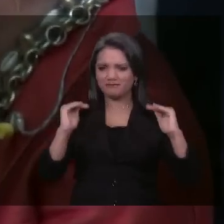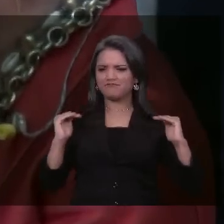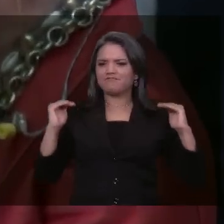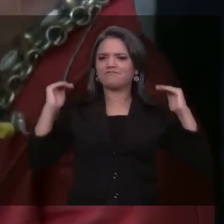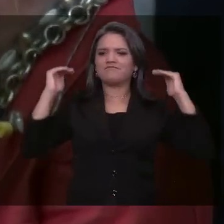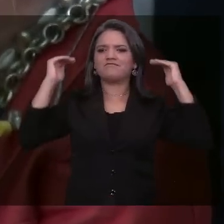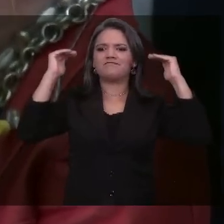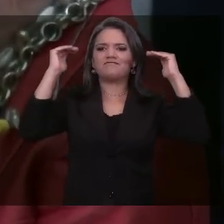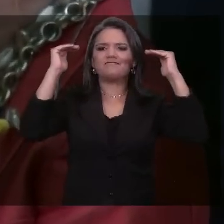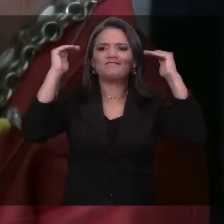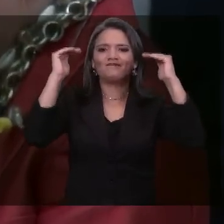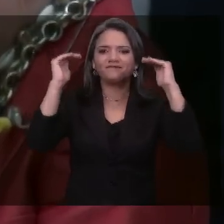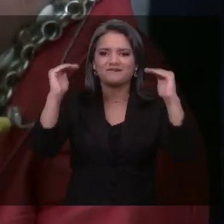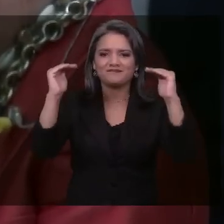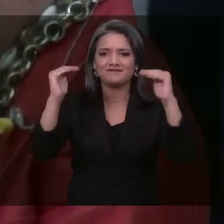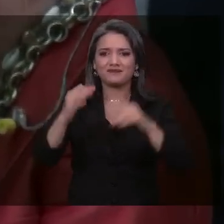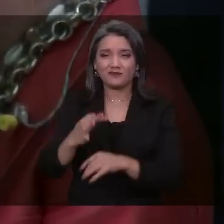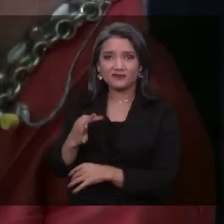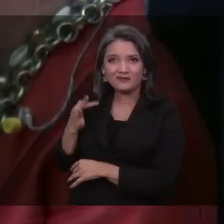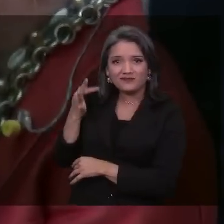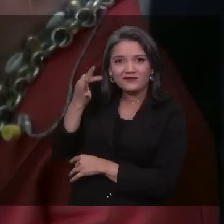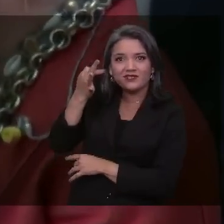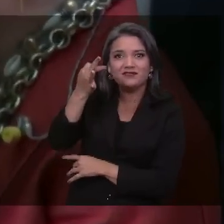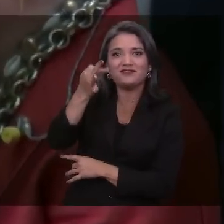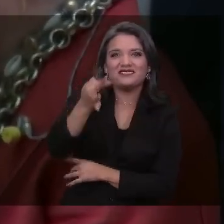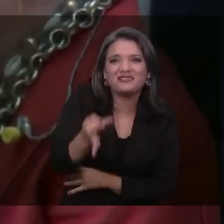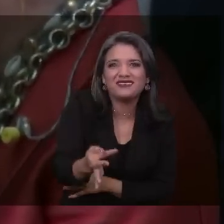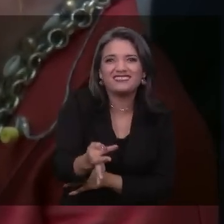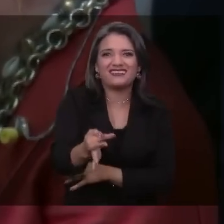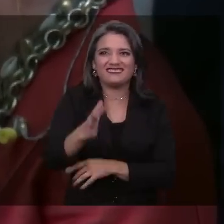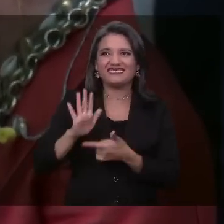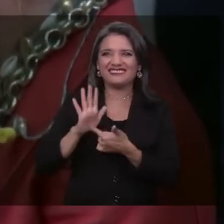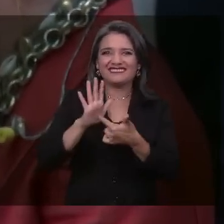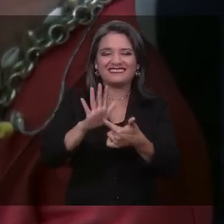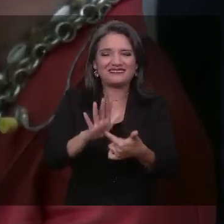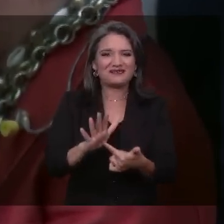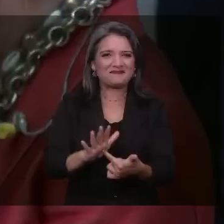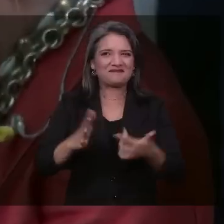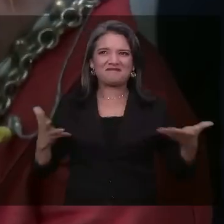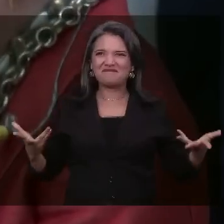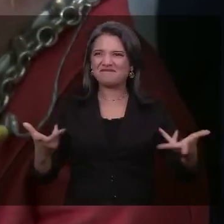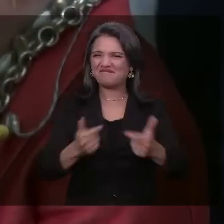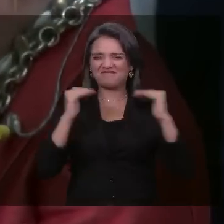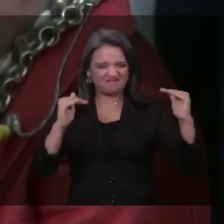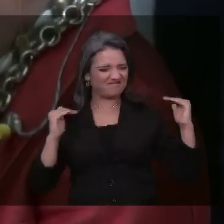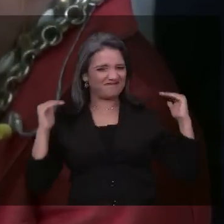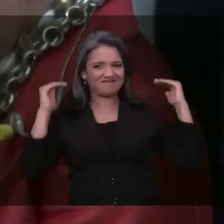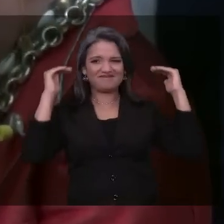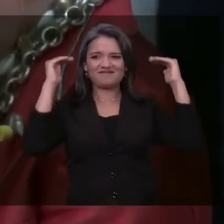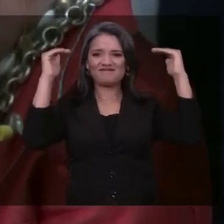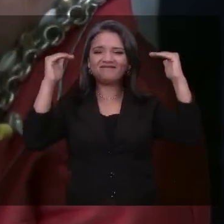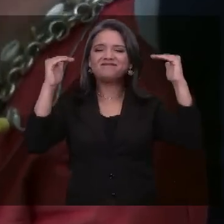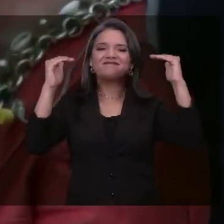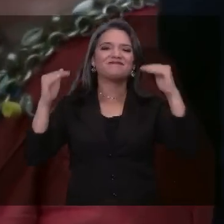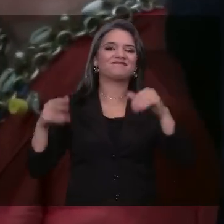impávido, colosso, e o teu futuro espelha essa